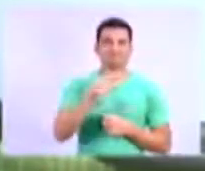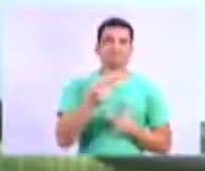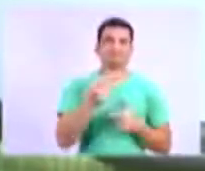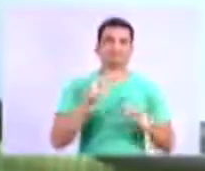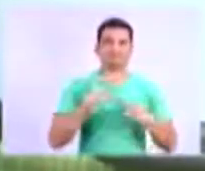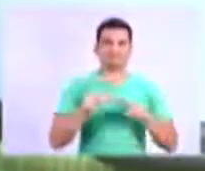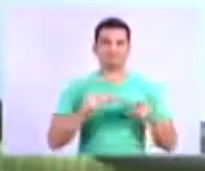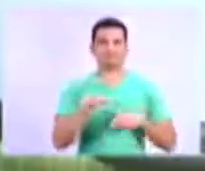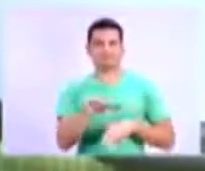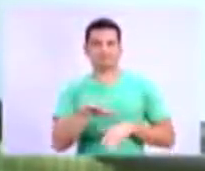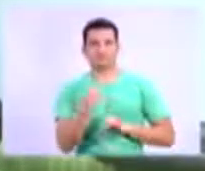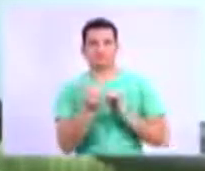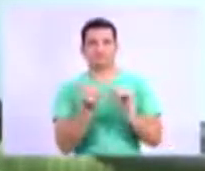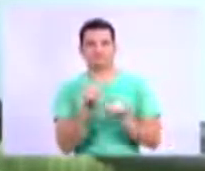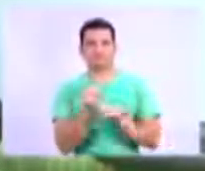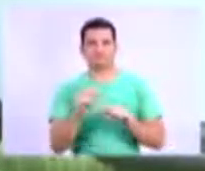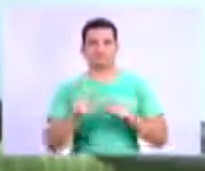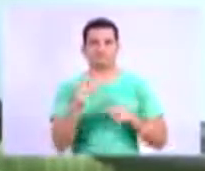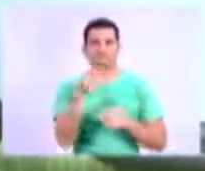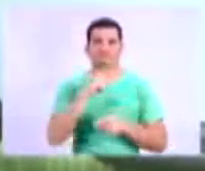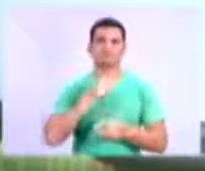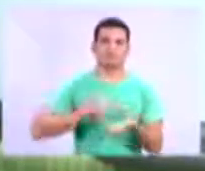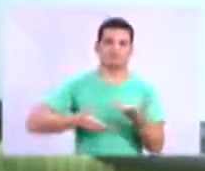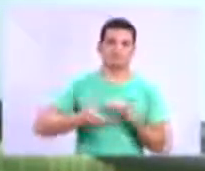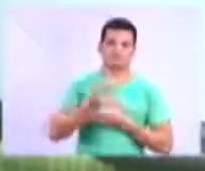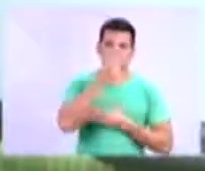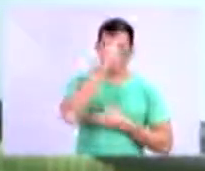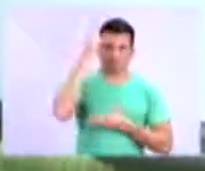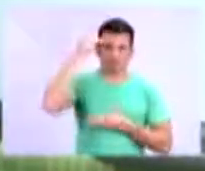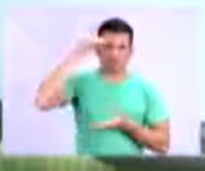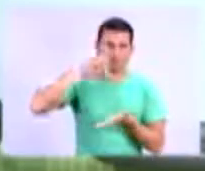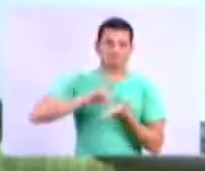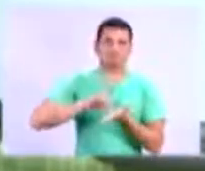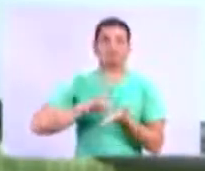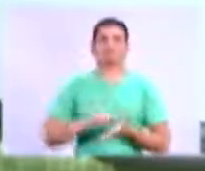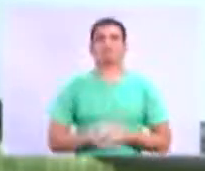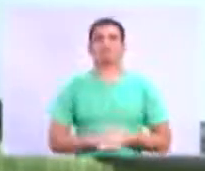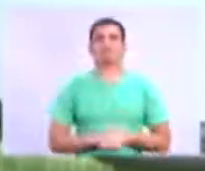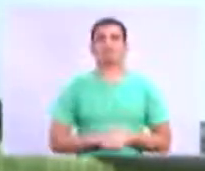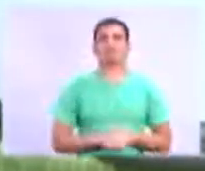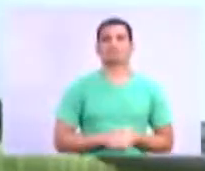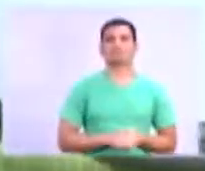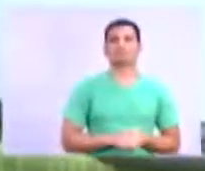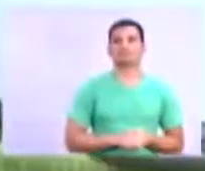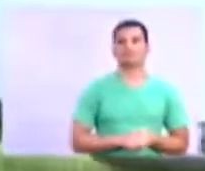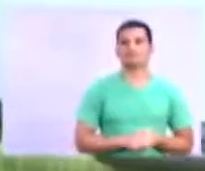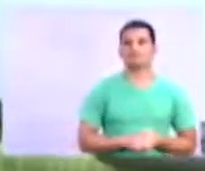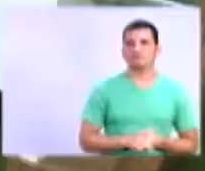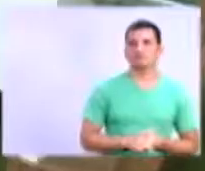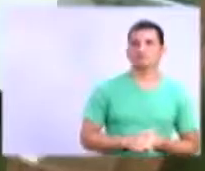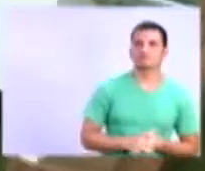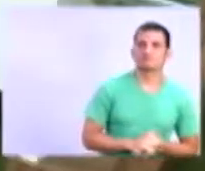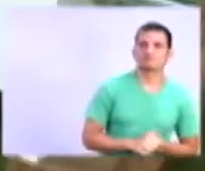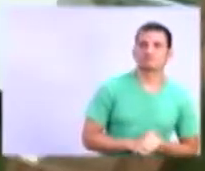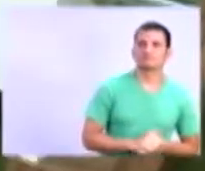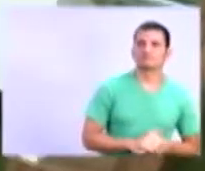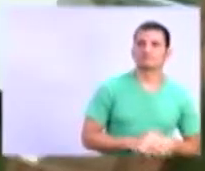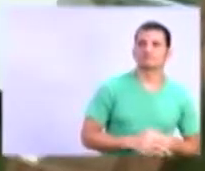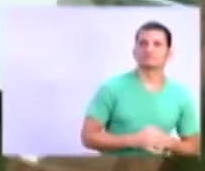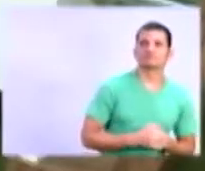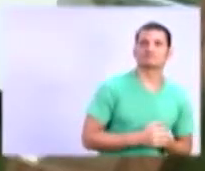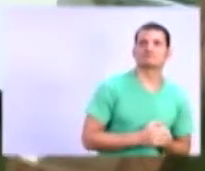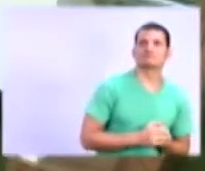ambiente virtual, mas vão estar se relacionando com pessoas reais, ok? Mais alguma questão, professor?